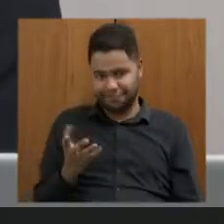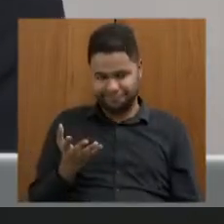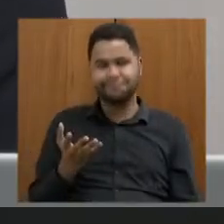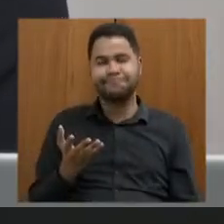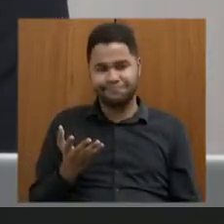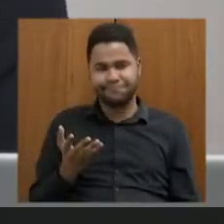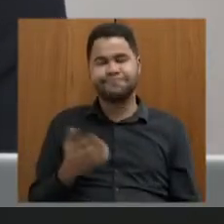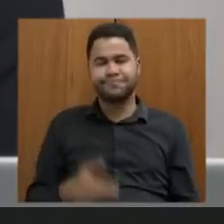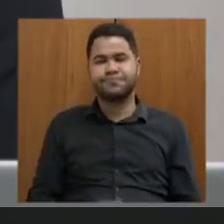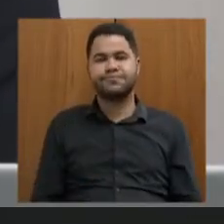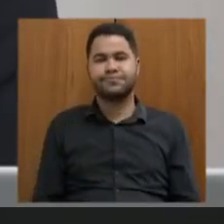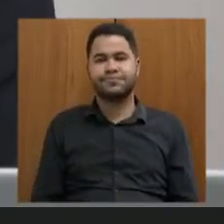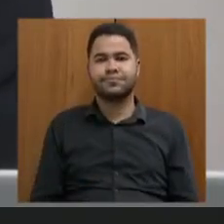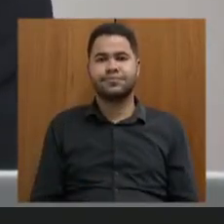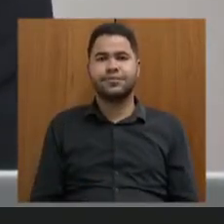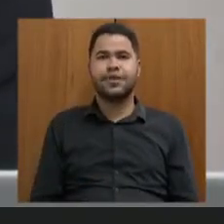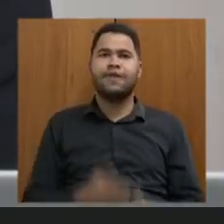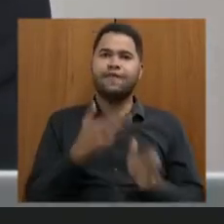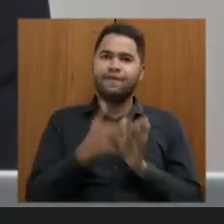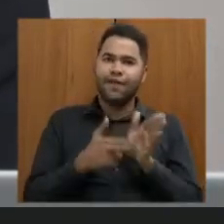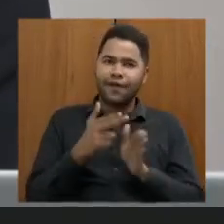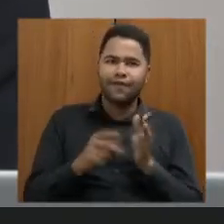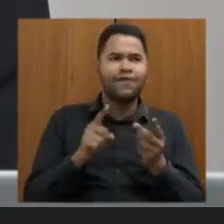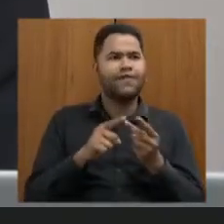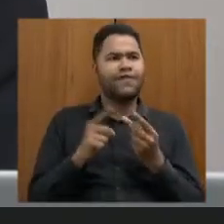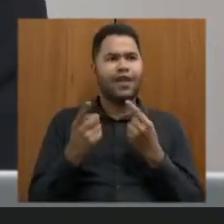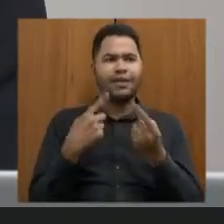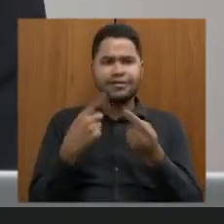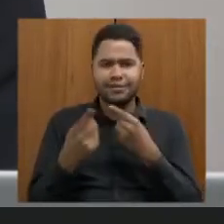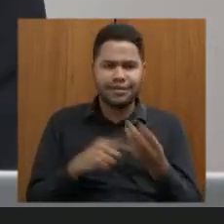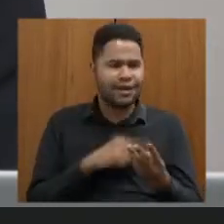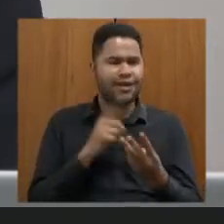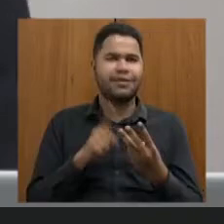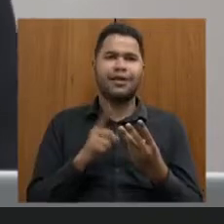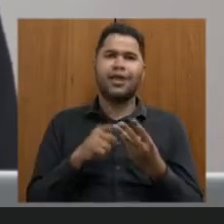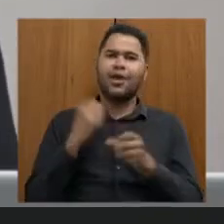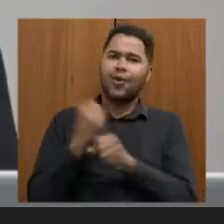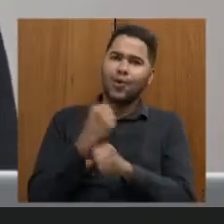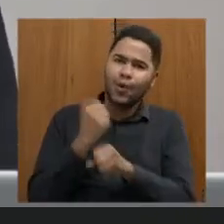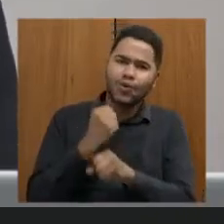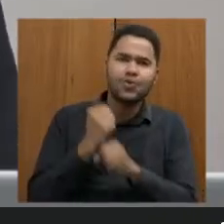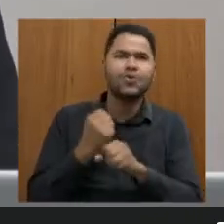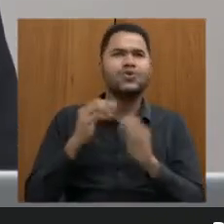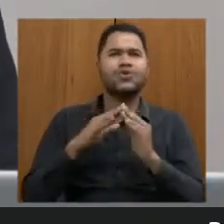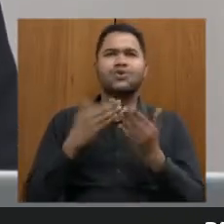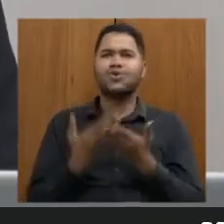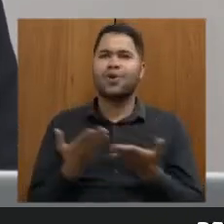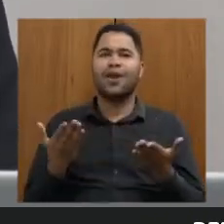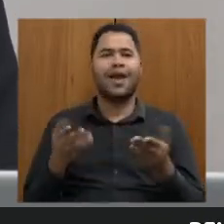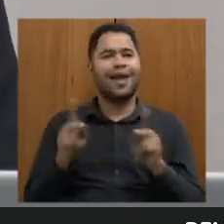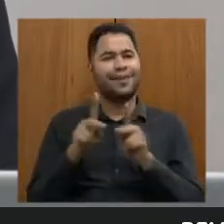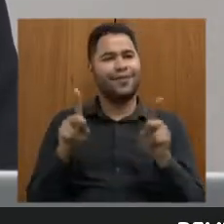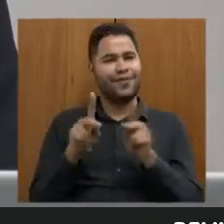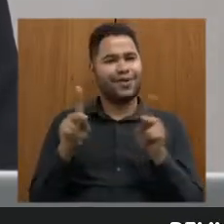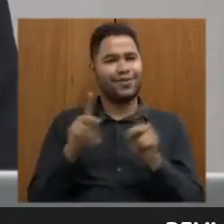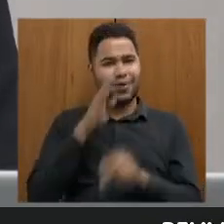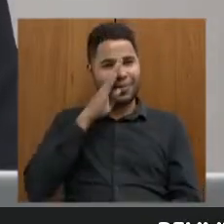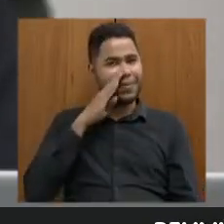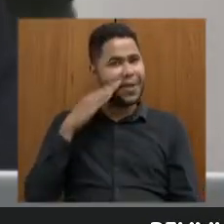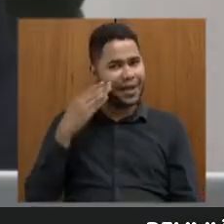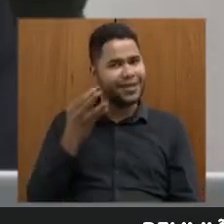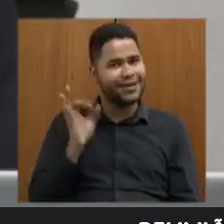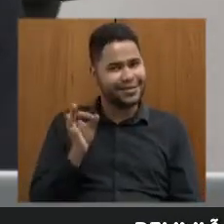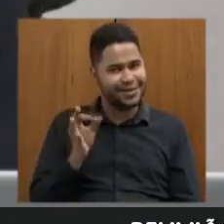é ferrovia é estrada é construção de escolas aí com a professora Beatriz Cerqueira